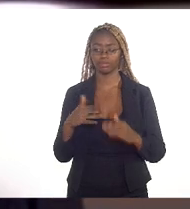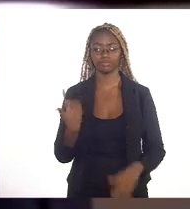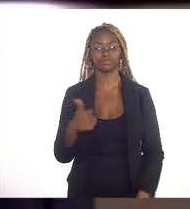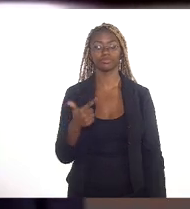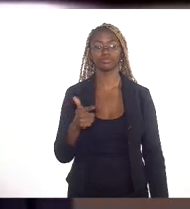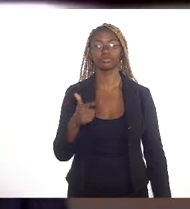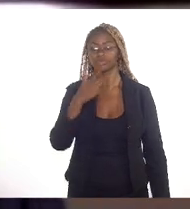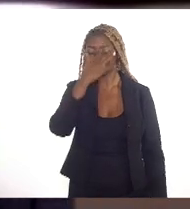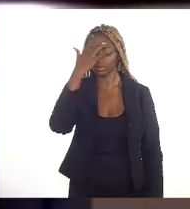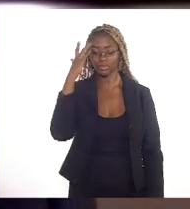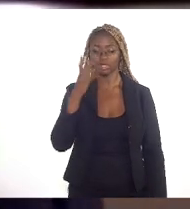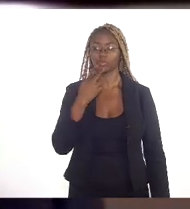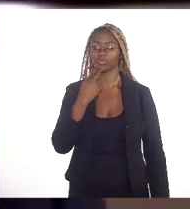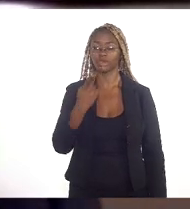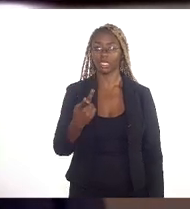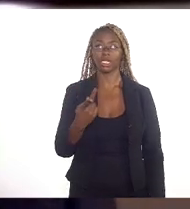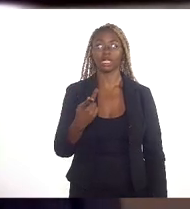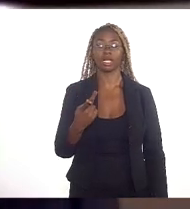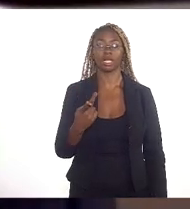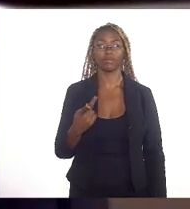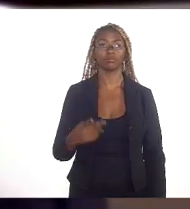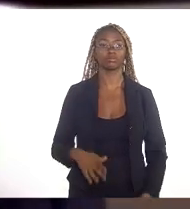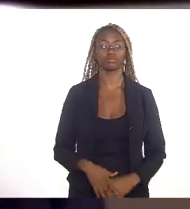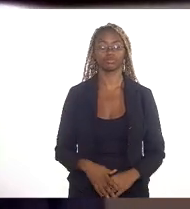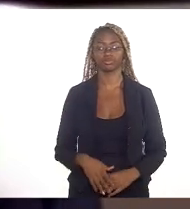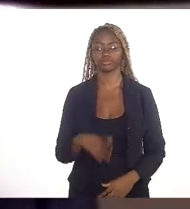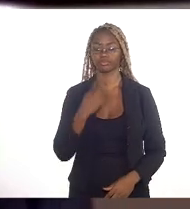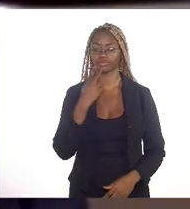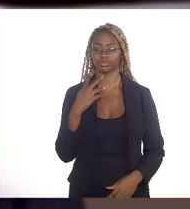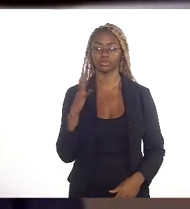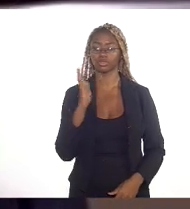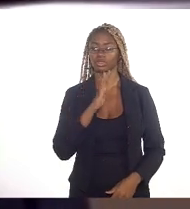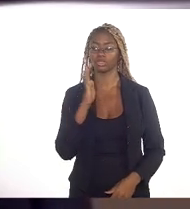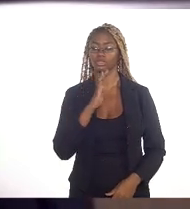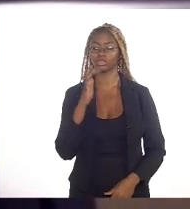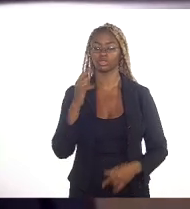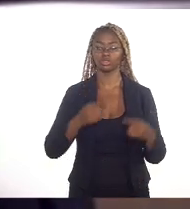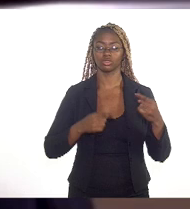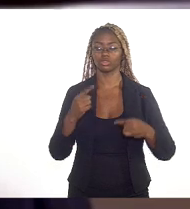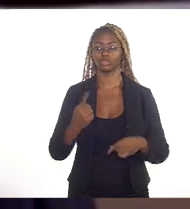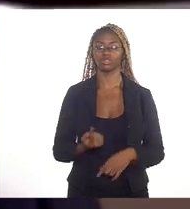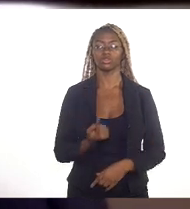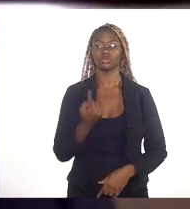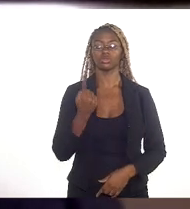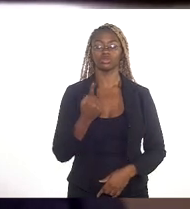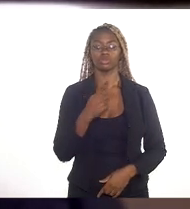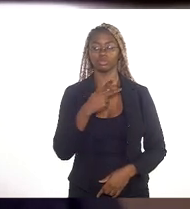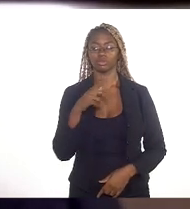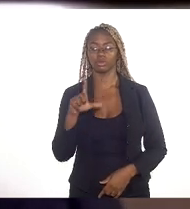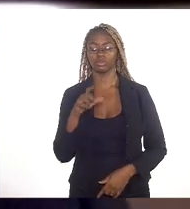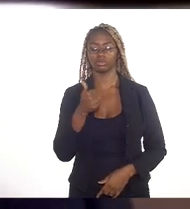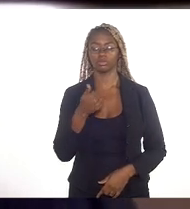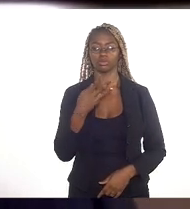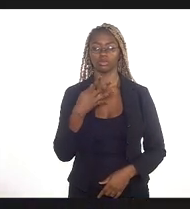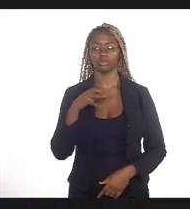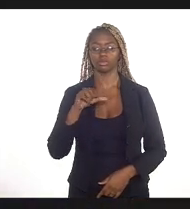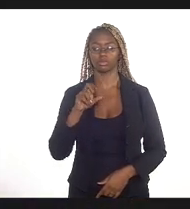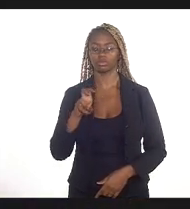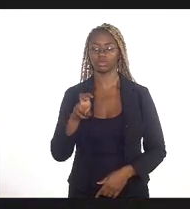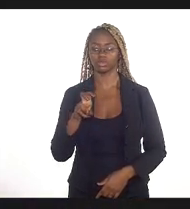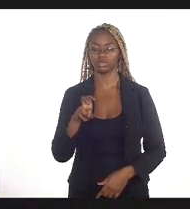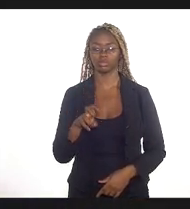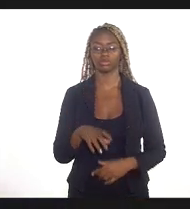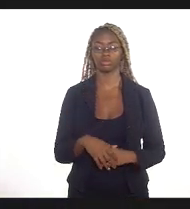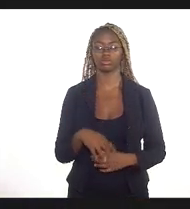queira declarar o voto, anuncio, em regime de urgência, em votação e discussão única, projeto de lei 1495 de 19, de